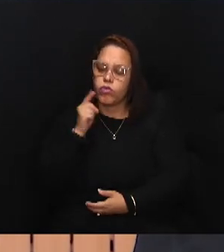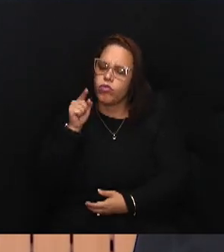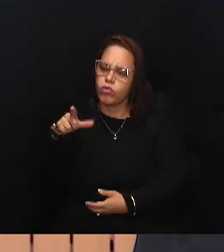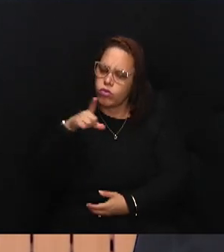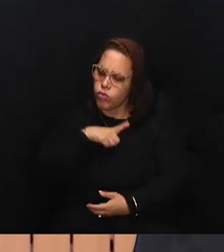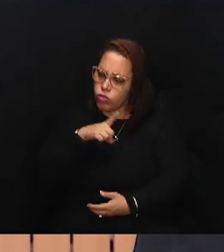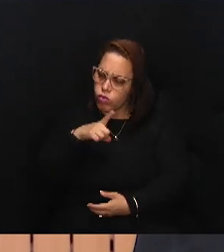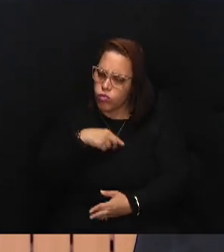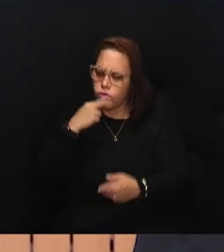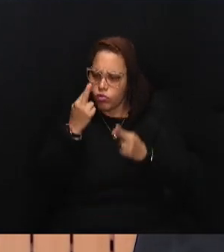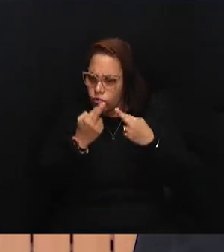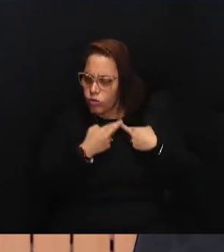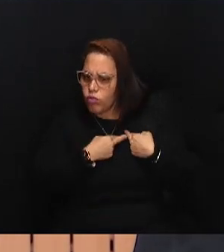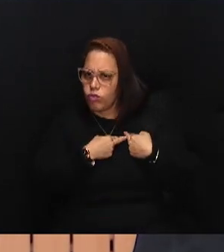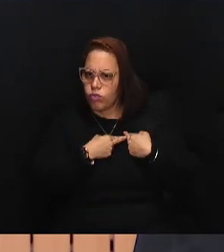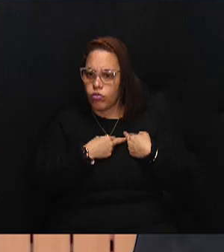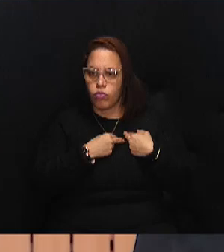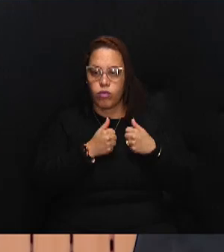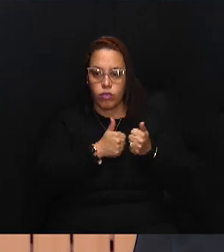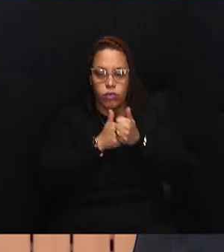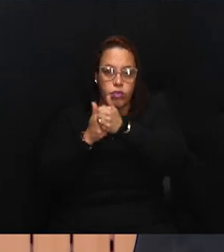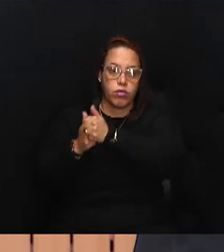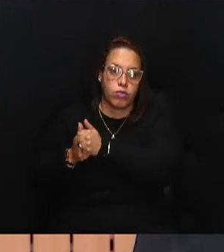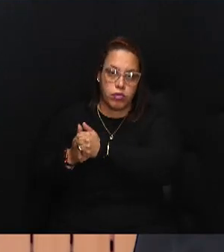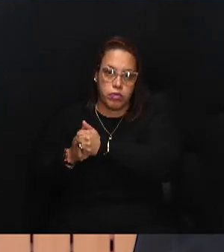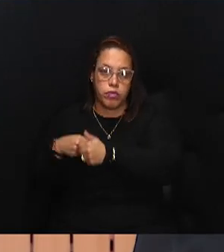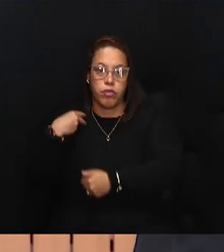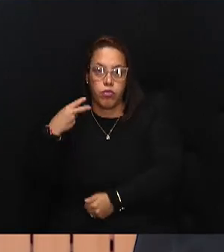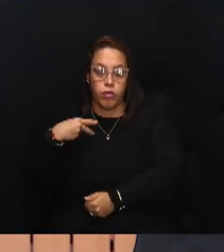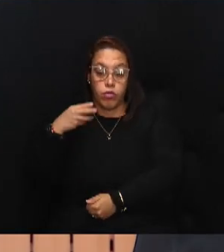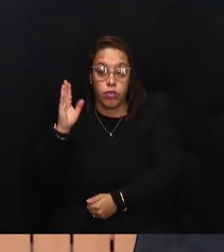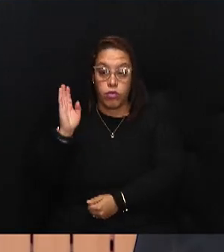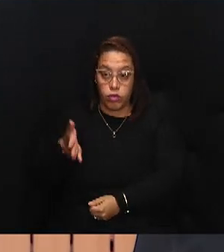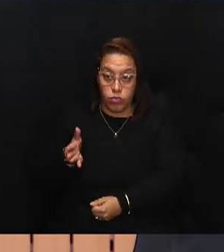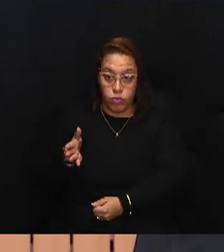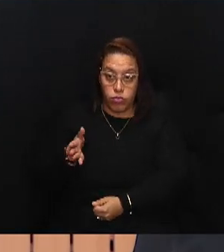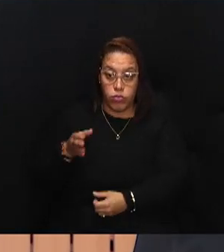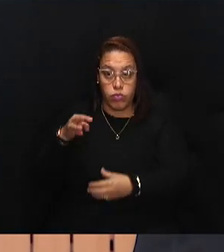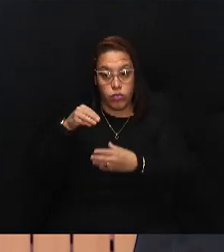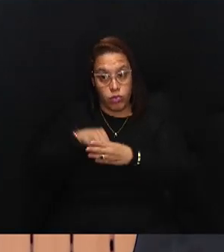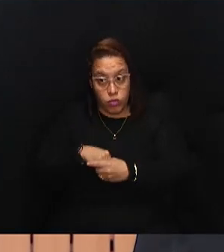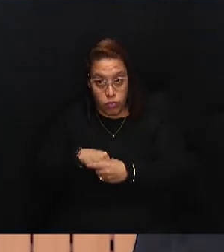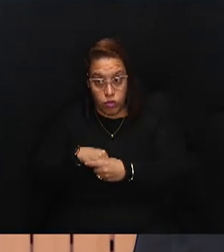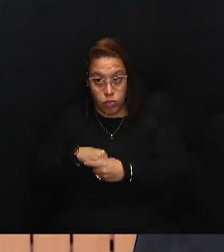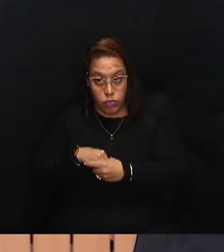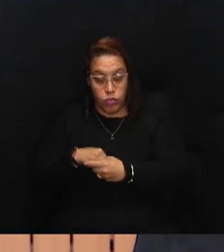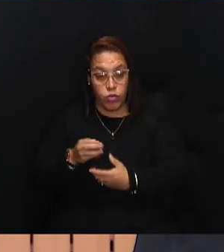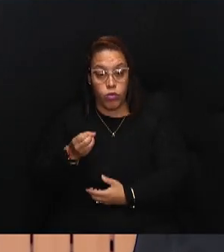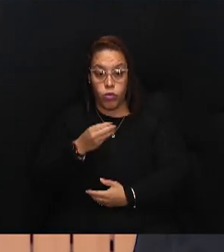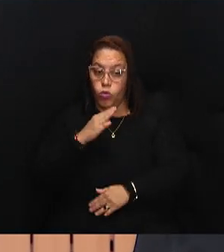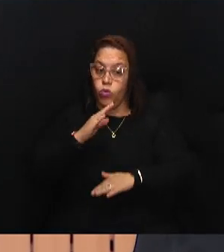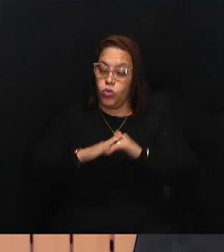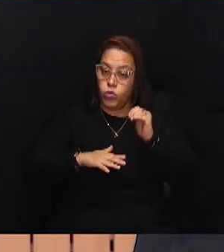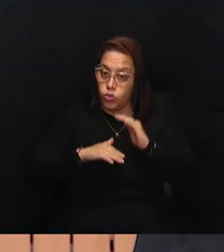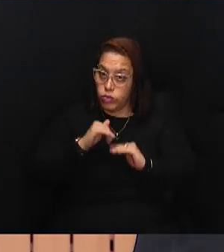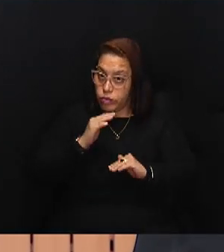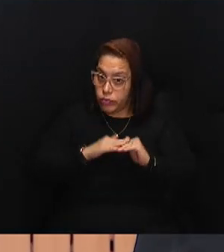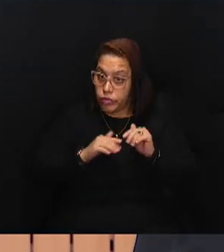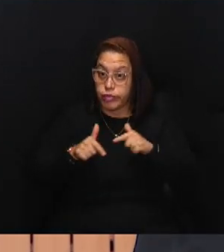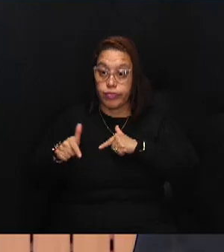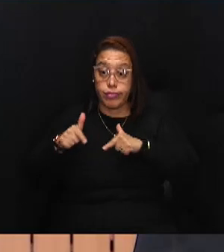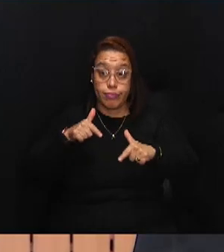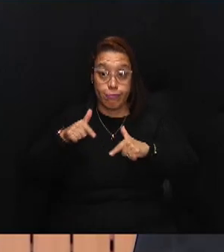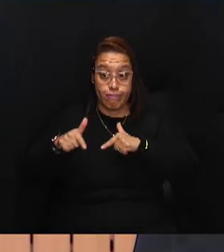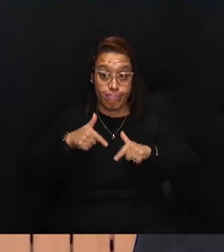essa responsabilidade de acompanhar as políticas já existentes dentro do município, de formular novas ações e de trabalhar ali